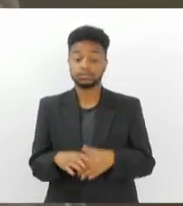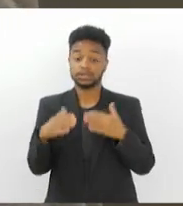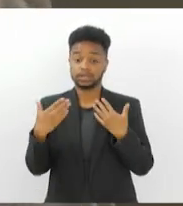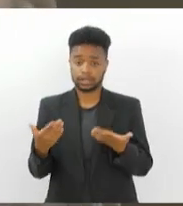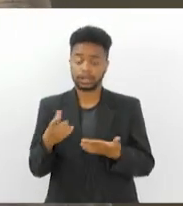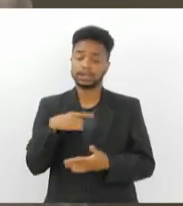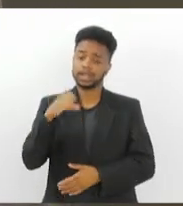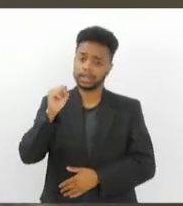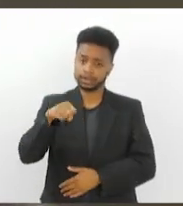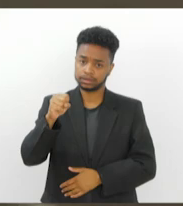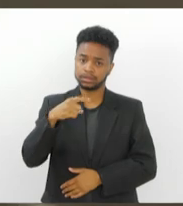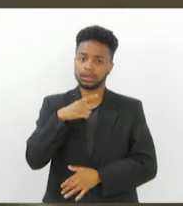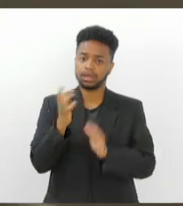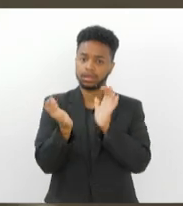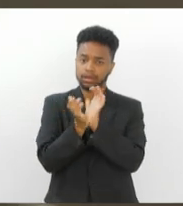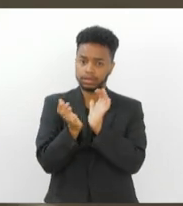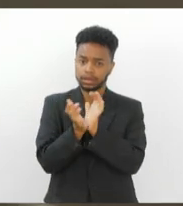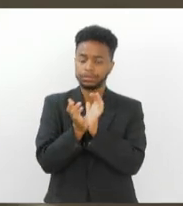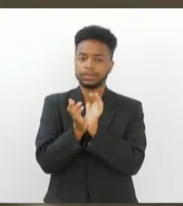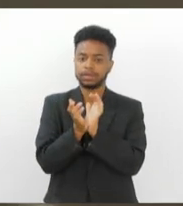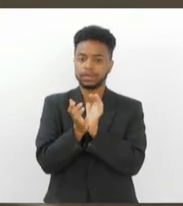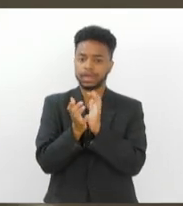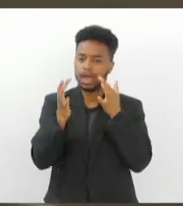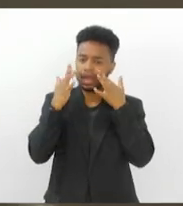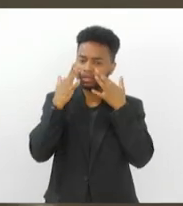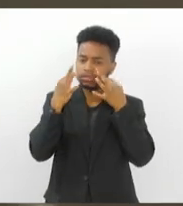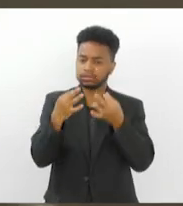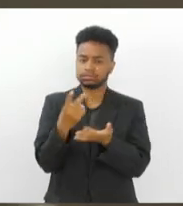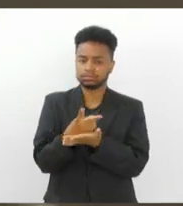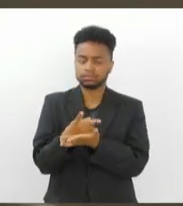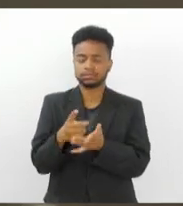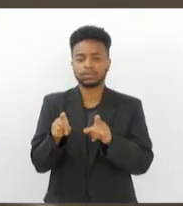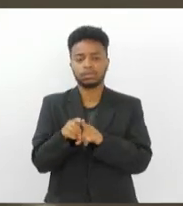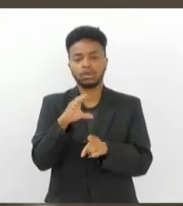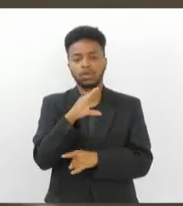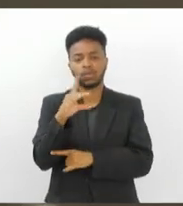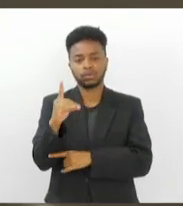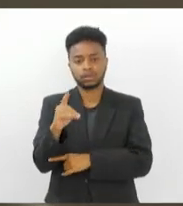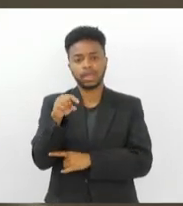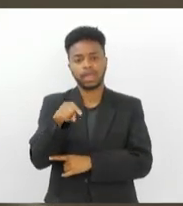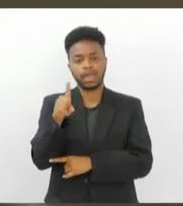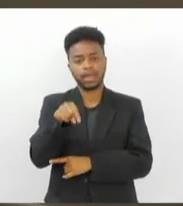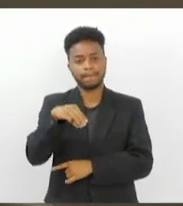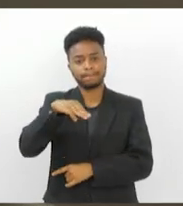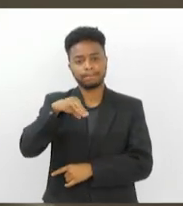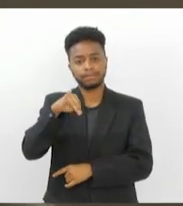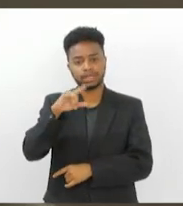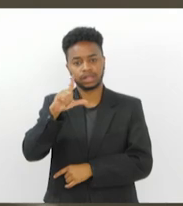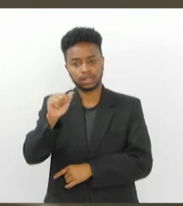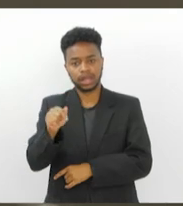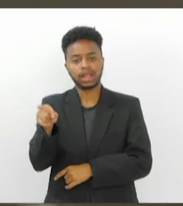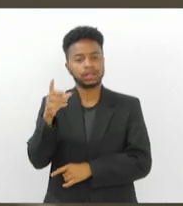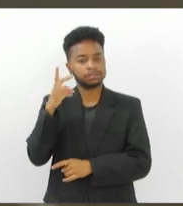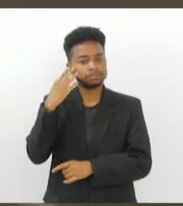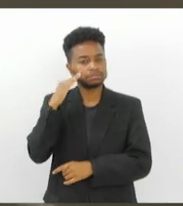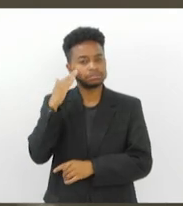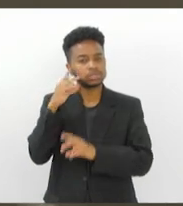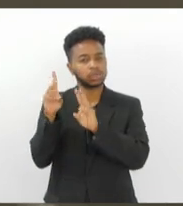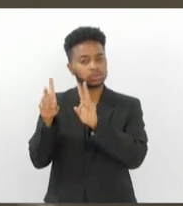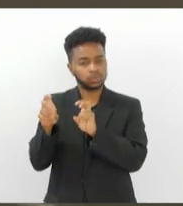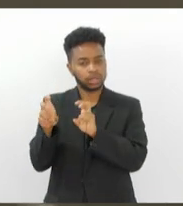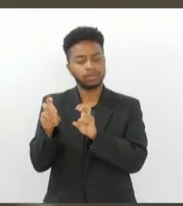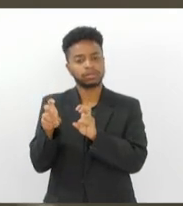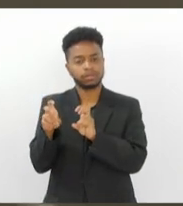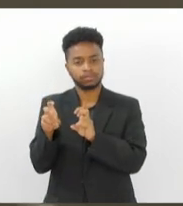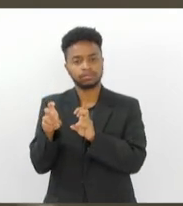tem sim a gente tem uma equipe lá que tá muito atento a coordenadora lá nossa é a Mila que ela entende do tema é é